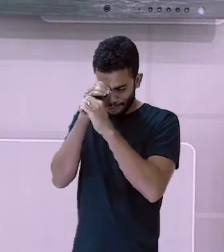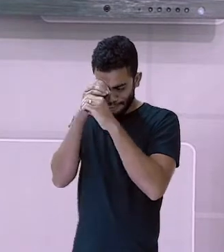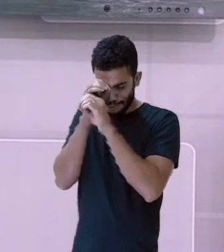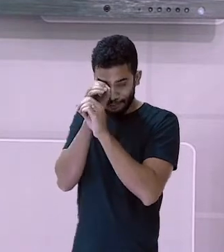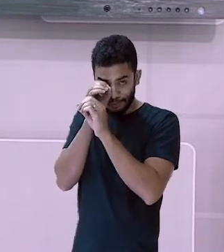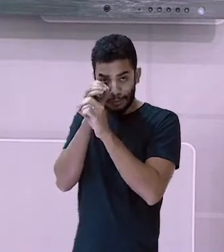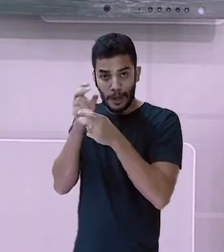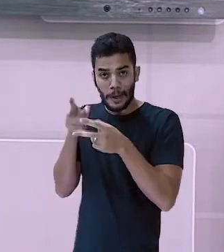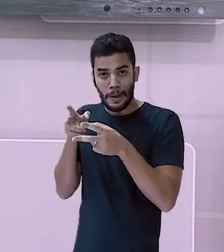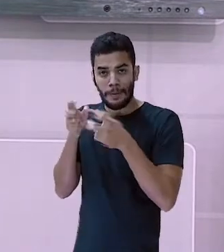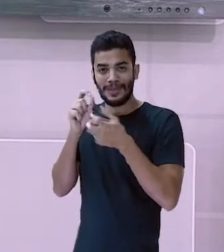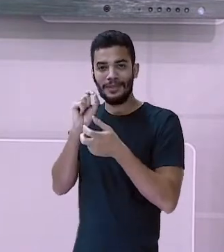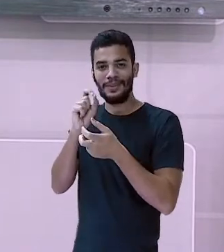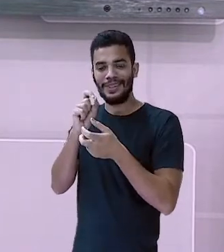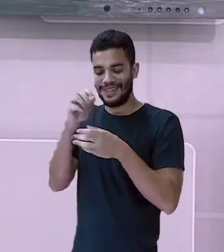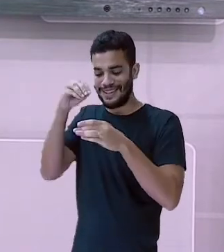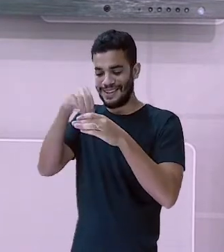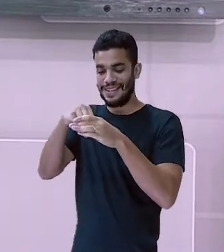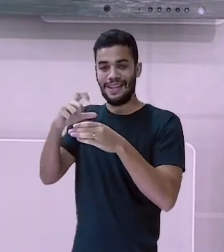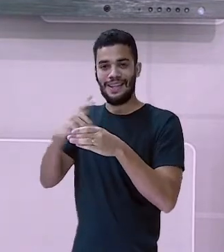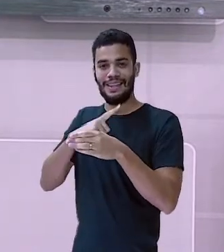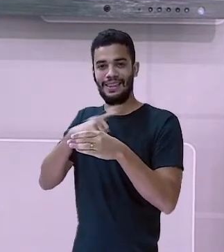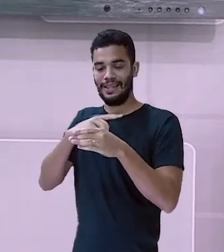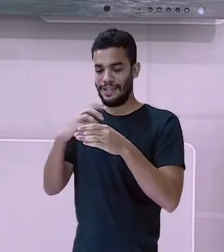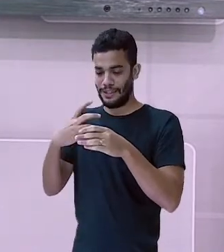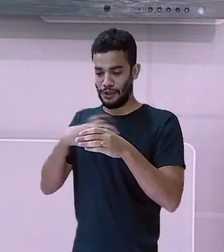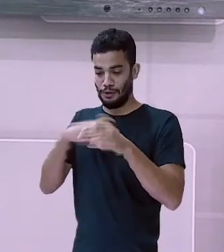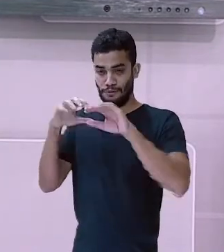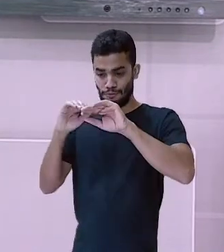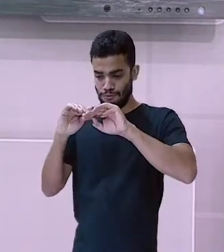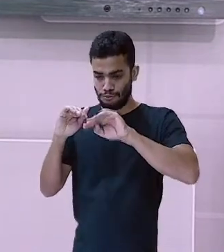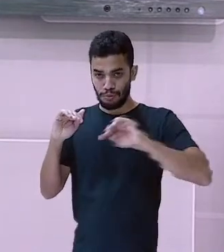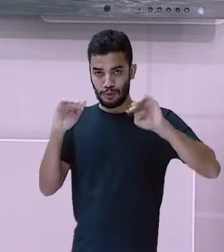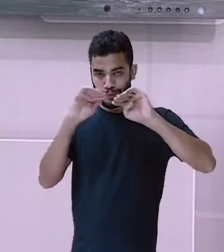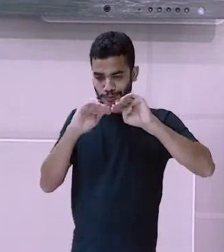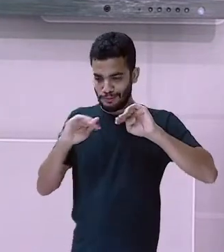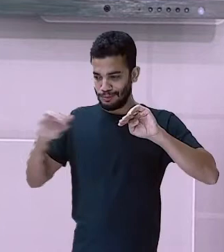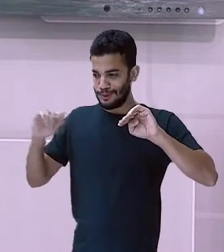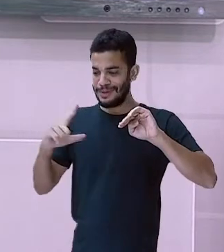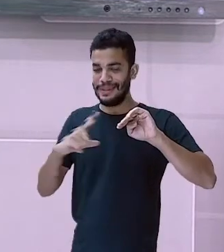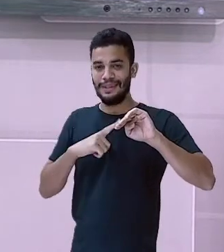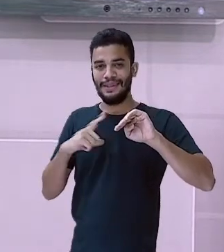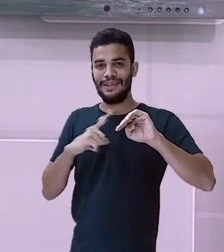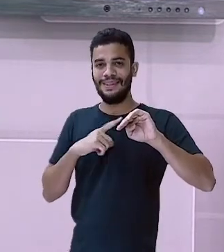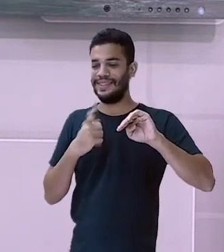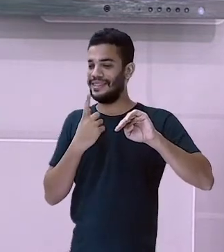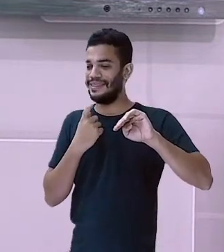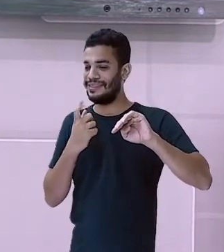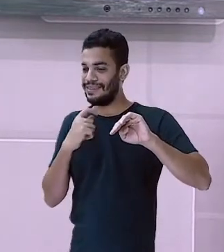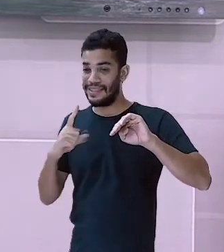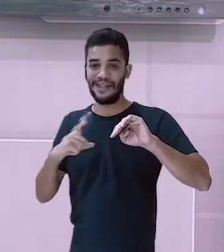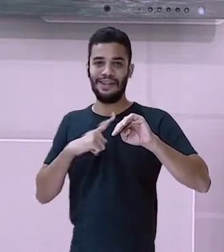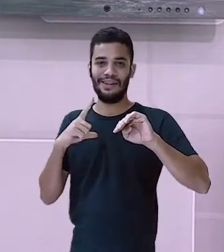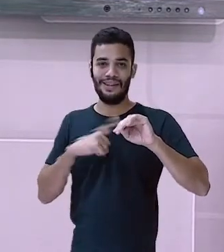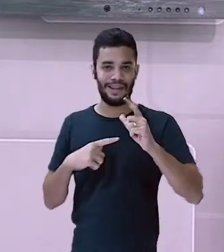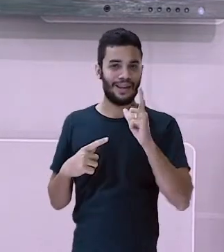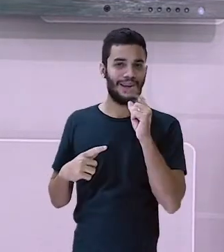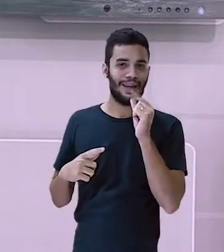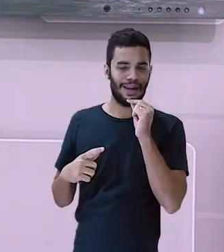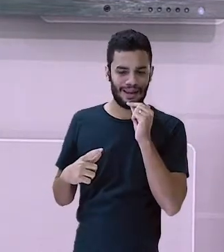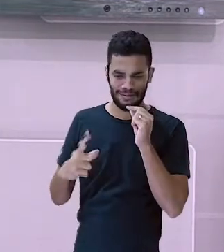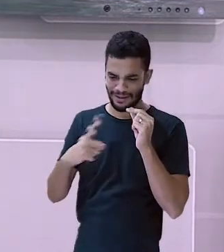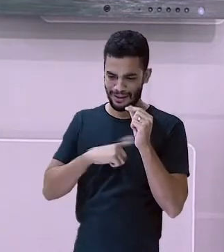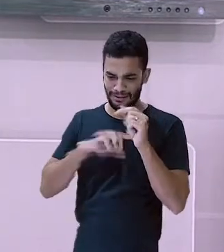haverá uma separação, né? Então, diversos componentes, diversas fases. Então, é o